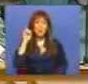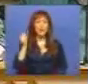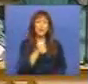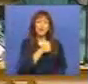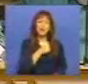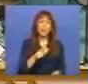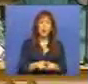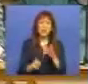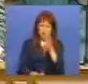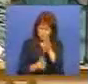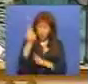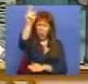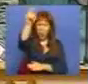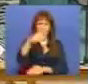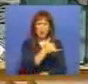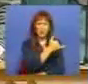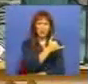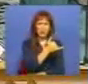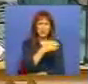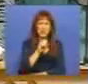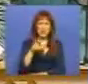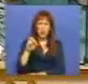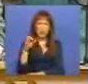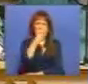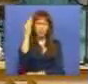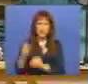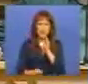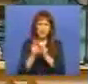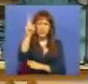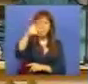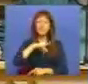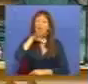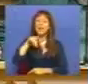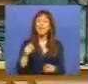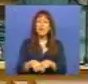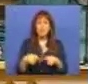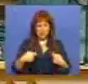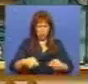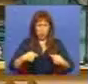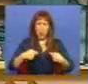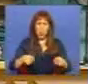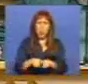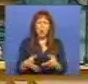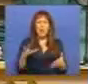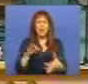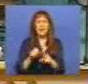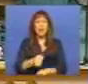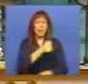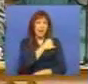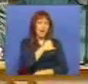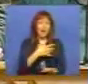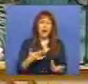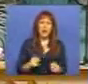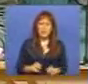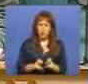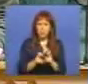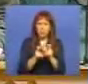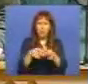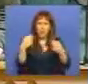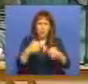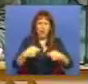habitações registrou um crescimento de 208%. As famílias com encargos financeiros relativamente à habitação não param de